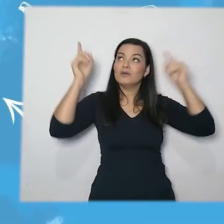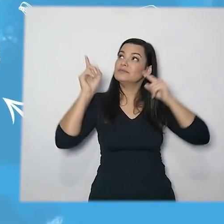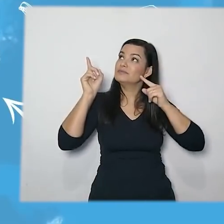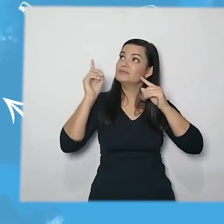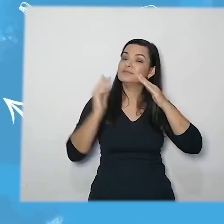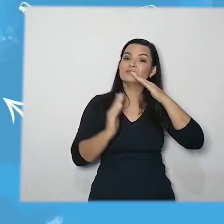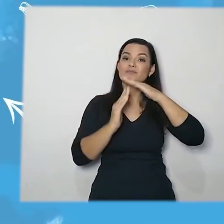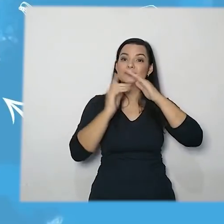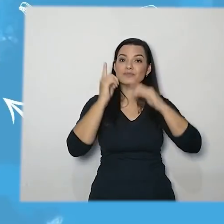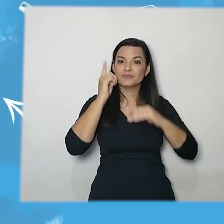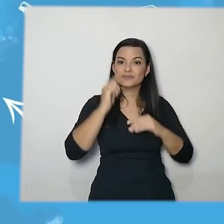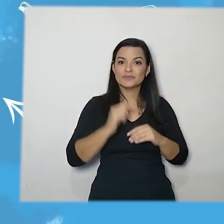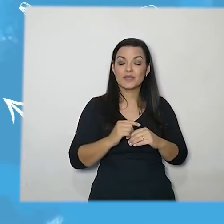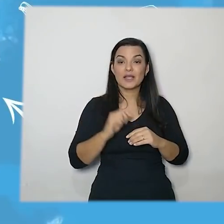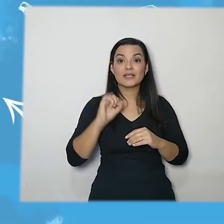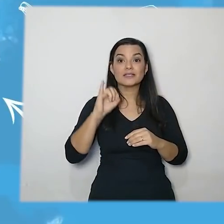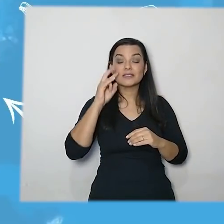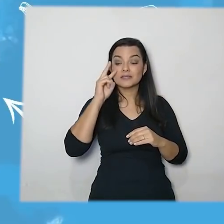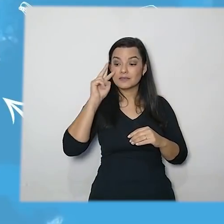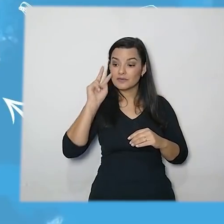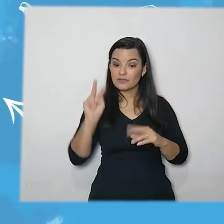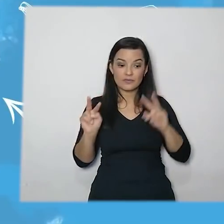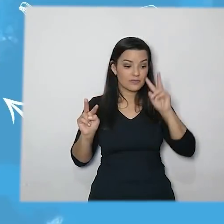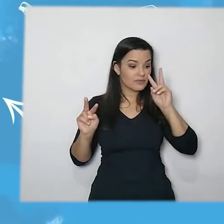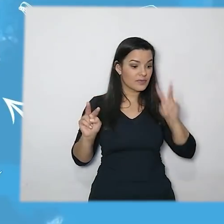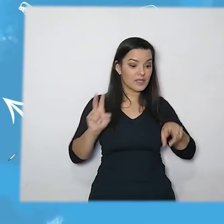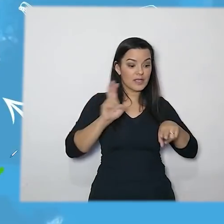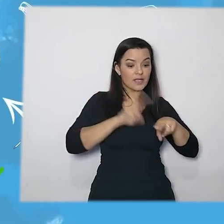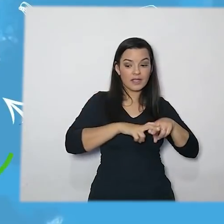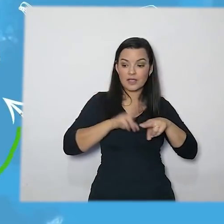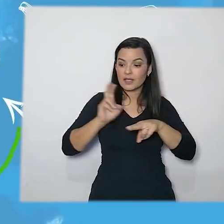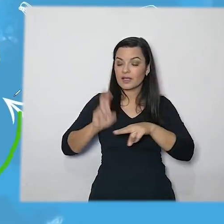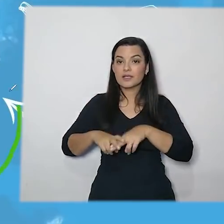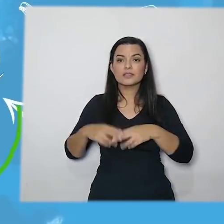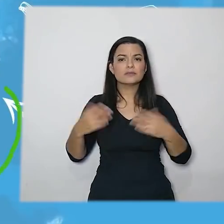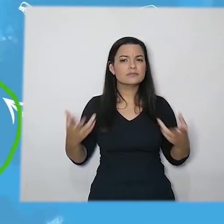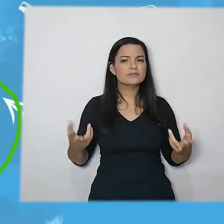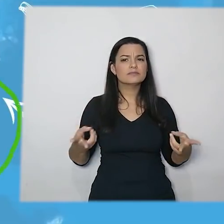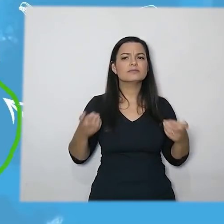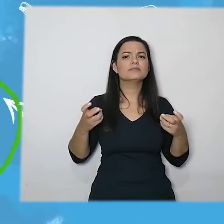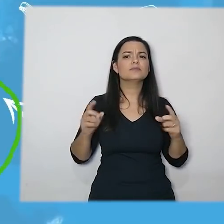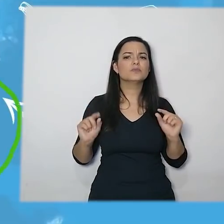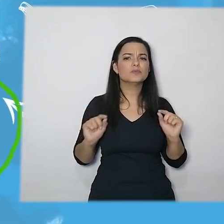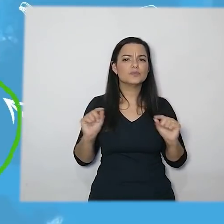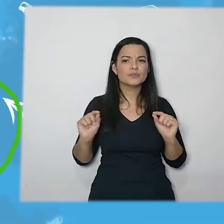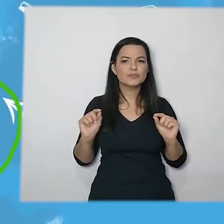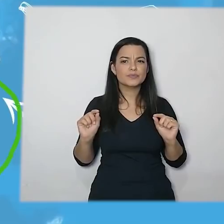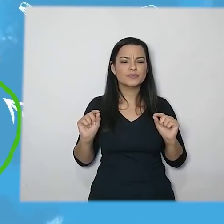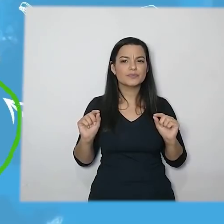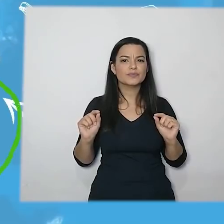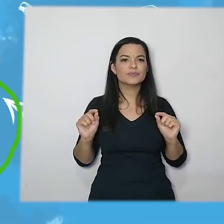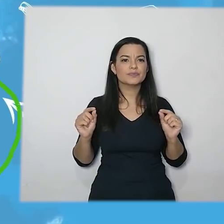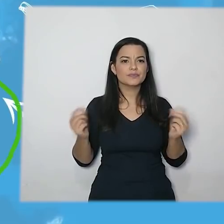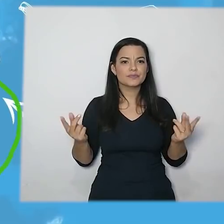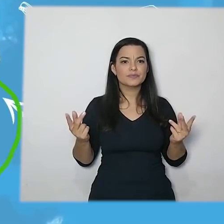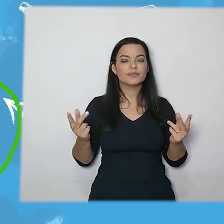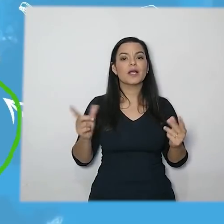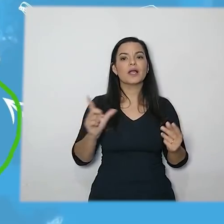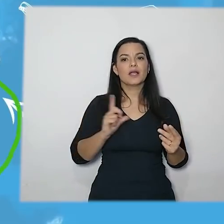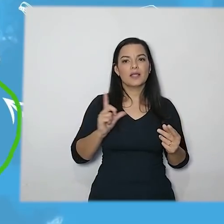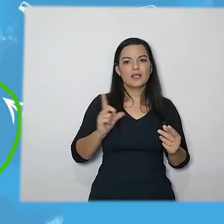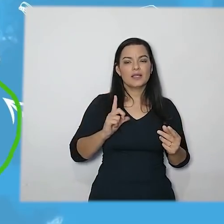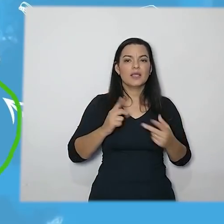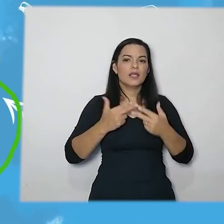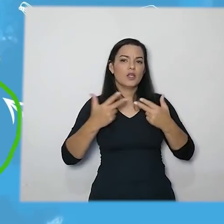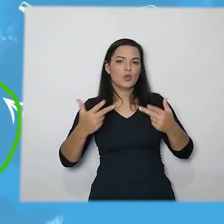Se nós olharmos para essa cadeira, nós conseguimos ver contornos